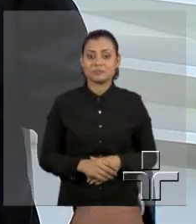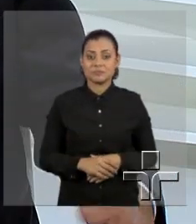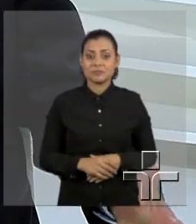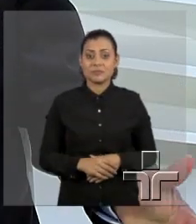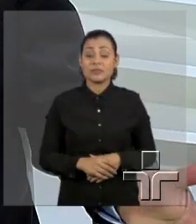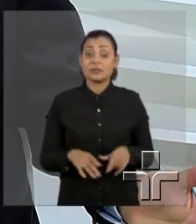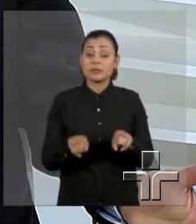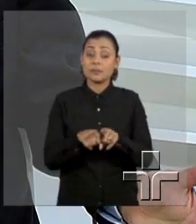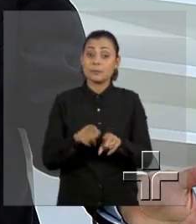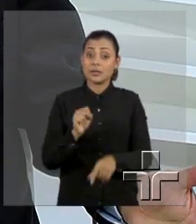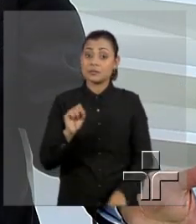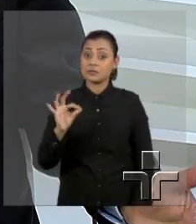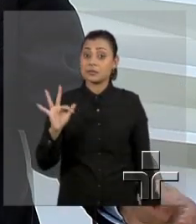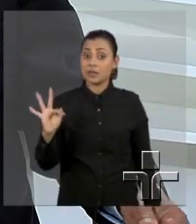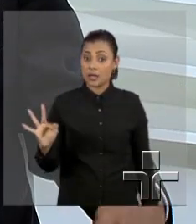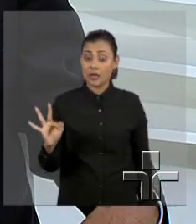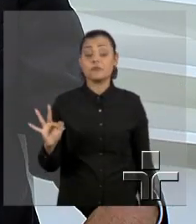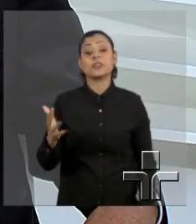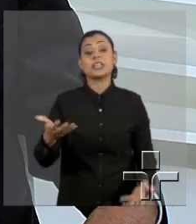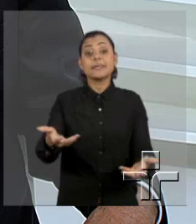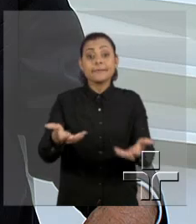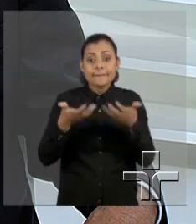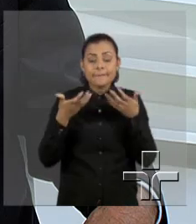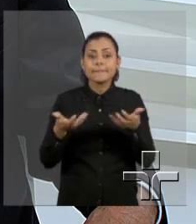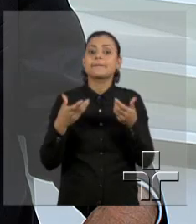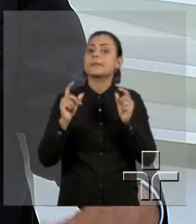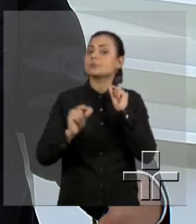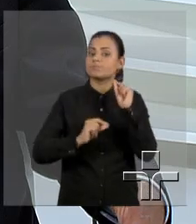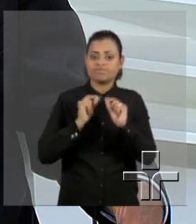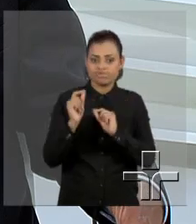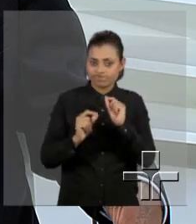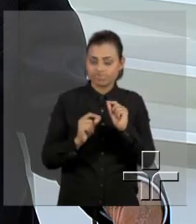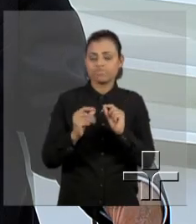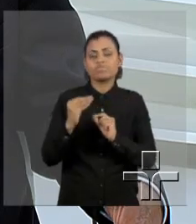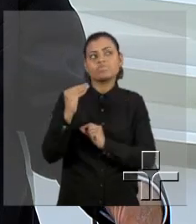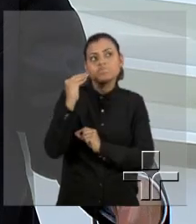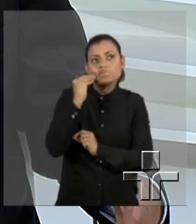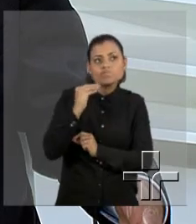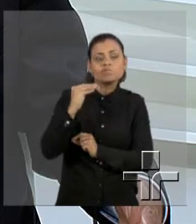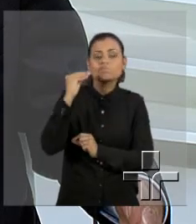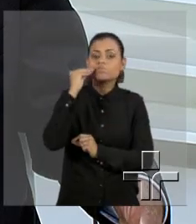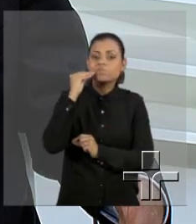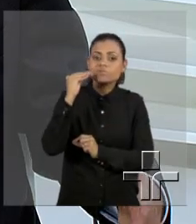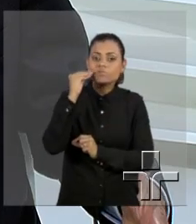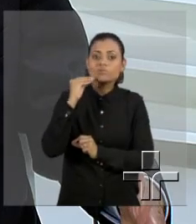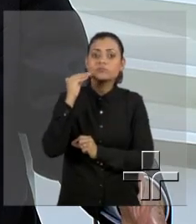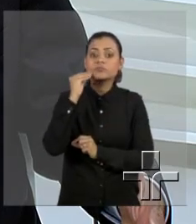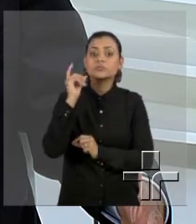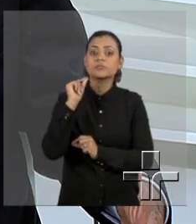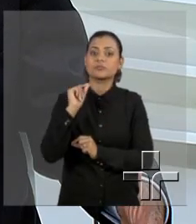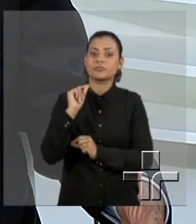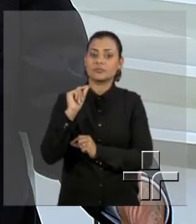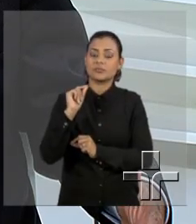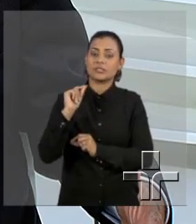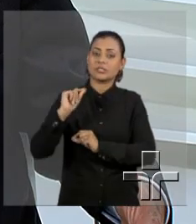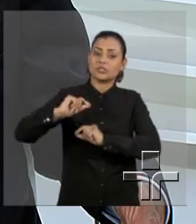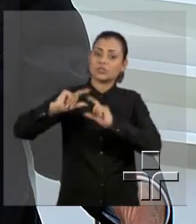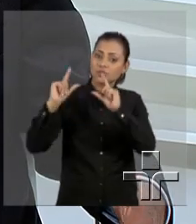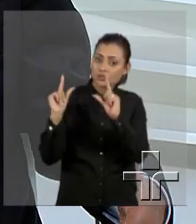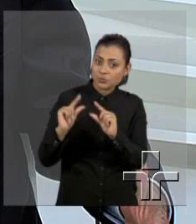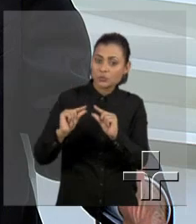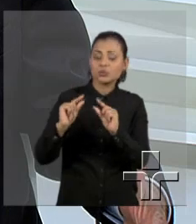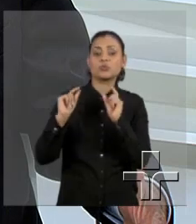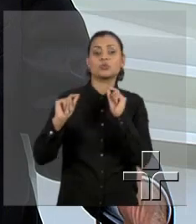E o Supremo teria que passar para tentar minimizar esse drama de um